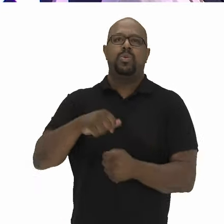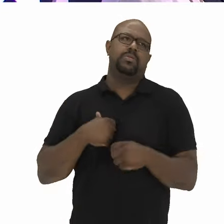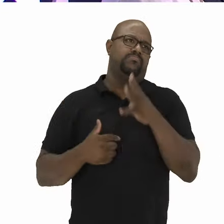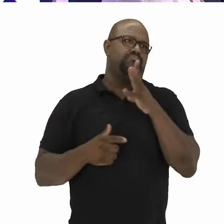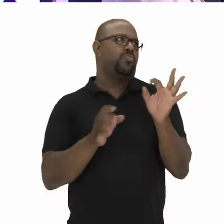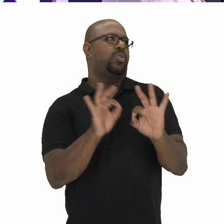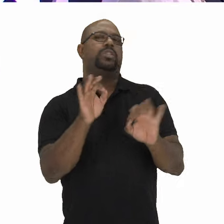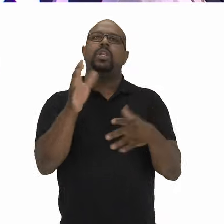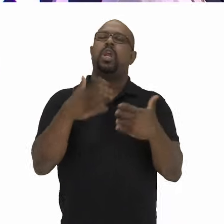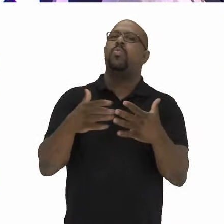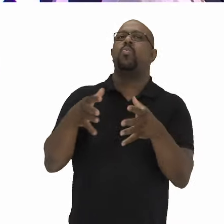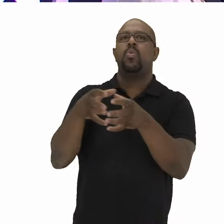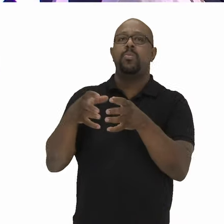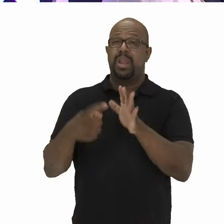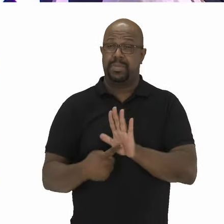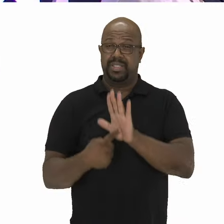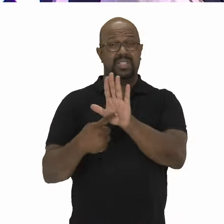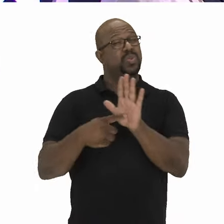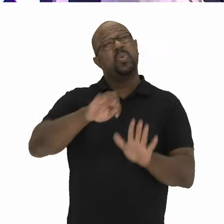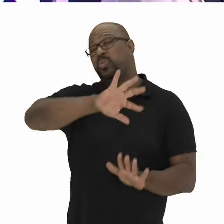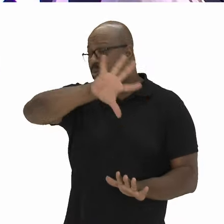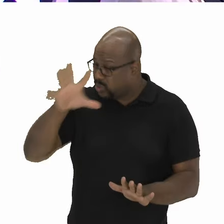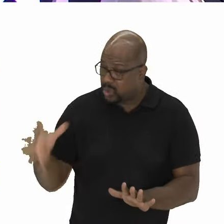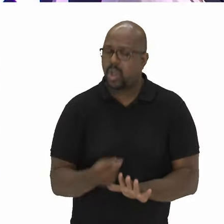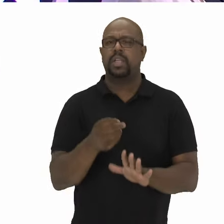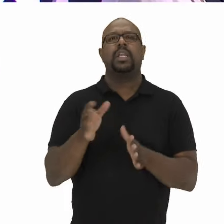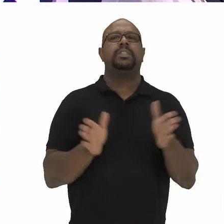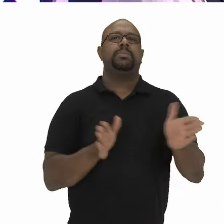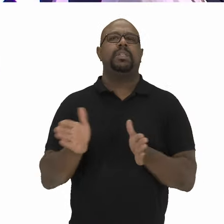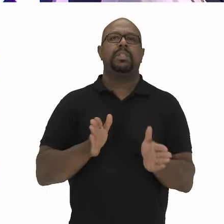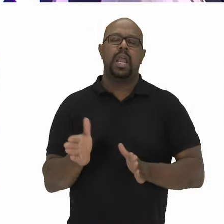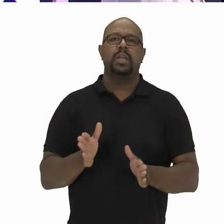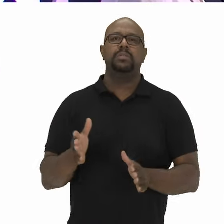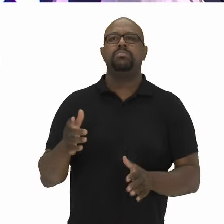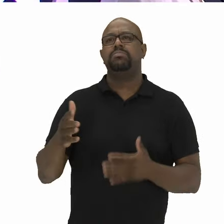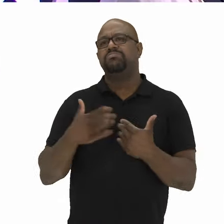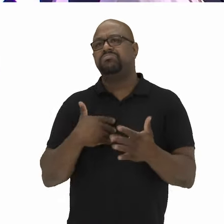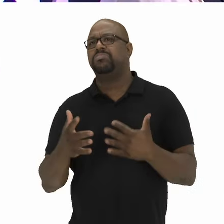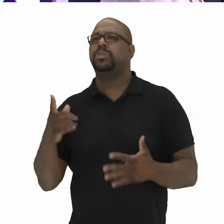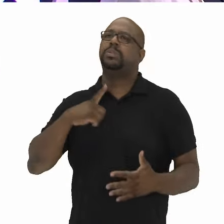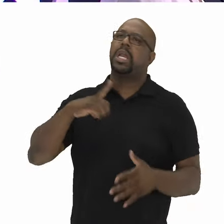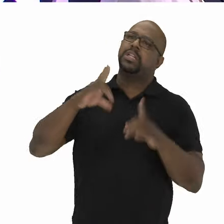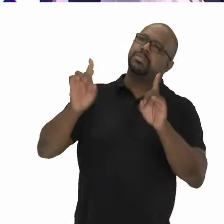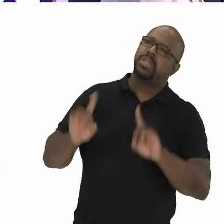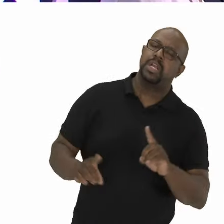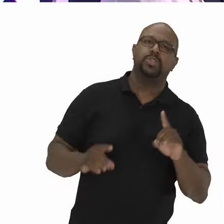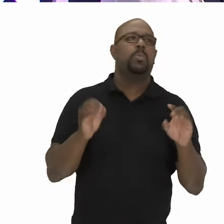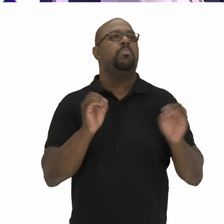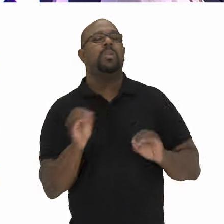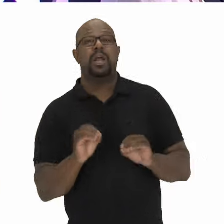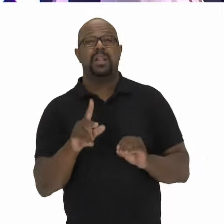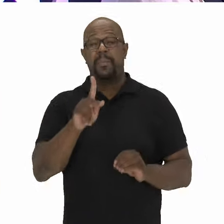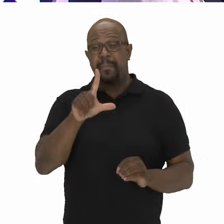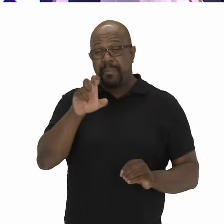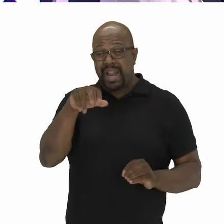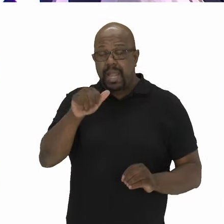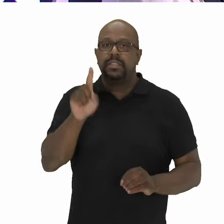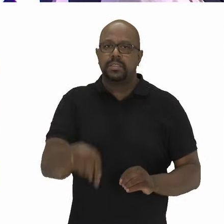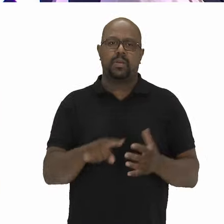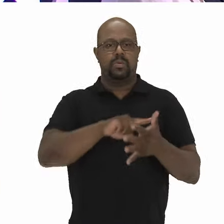hoje eu não conheço nenhum grupo que se apresente com plena acessibilidade tendo ou não tendo ninguém na plateia